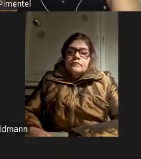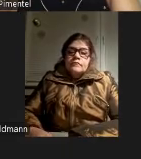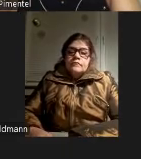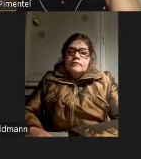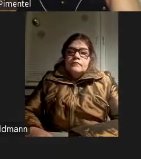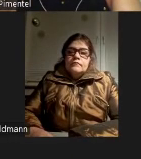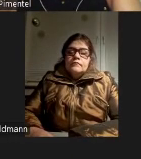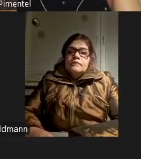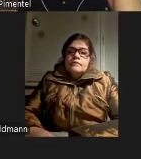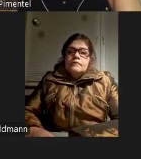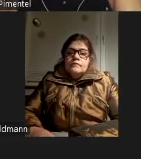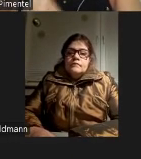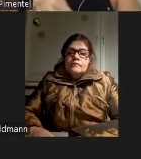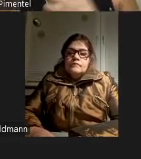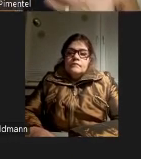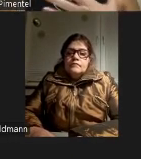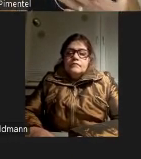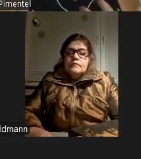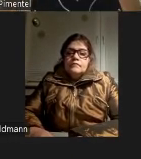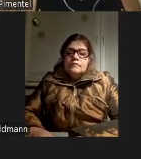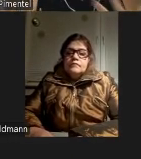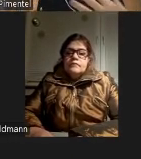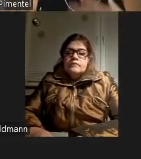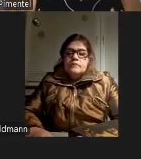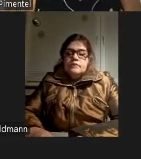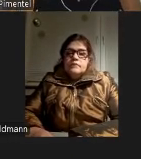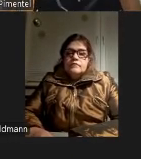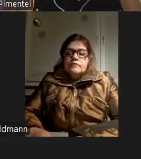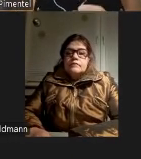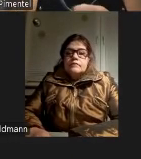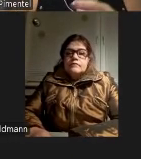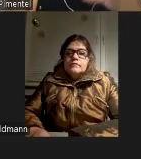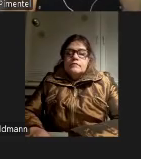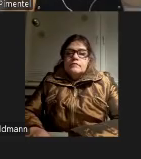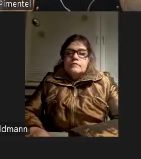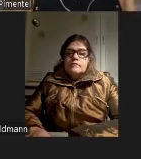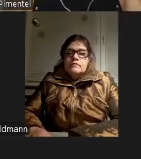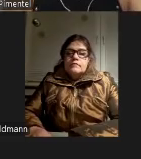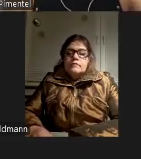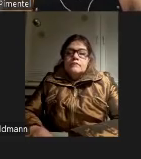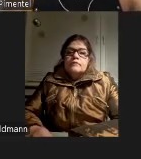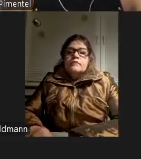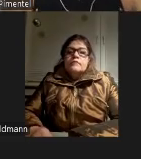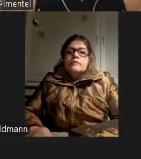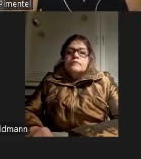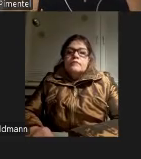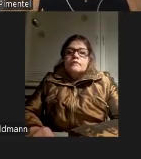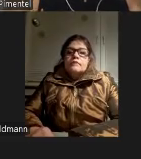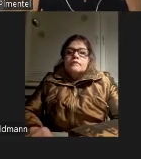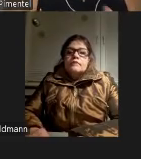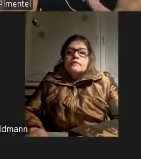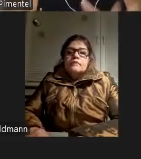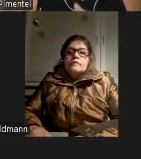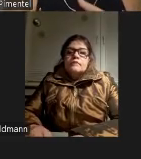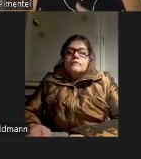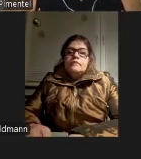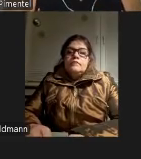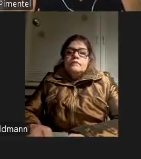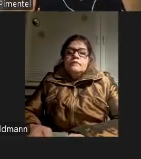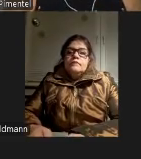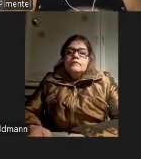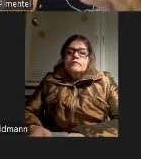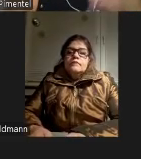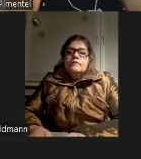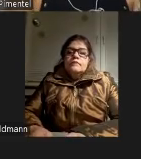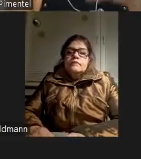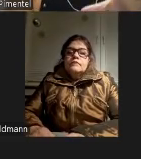ocorrência de doença de Alzheimer. E aí, o que é que esse trabalho mostrou para a gente? Ó, dos 3.900 e lá vai pacientes com apneia do